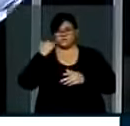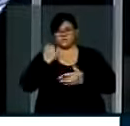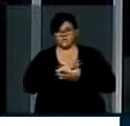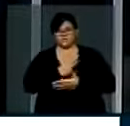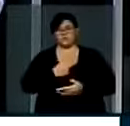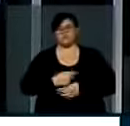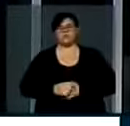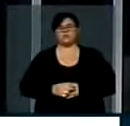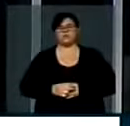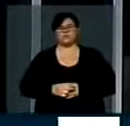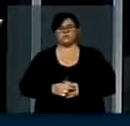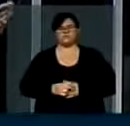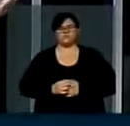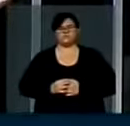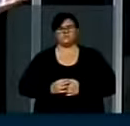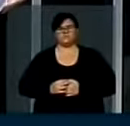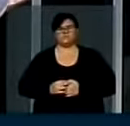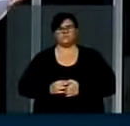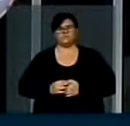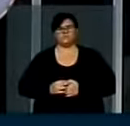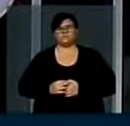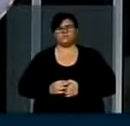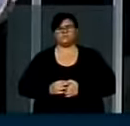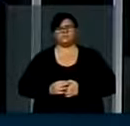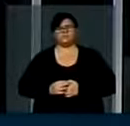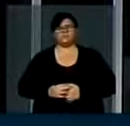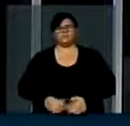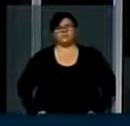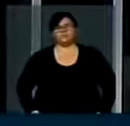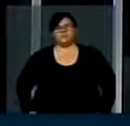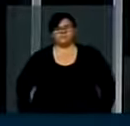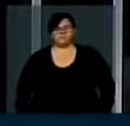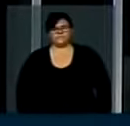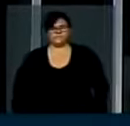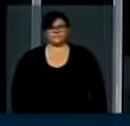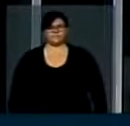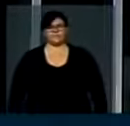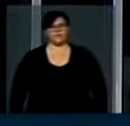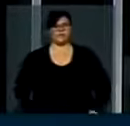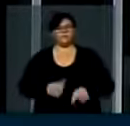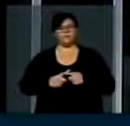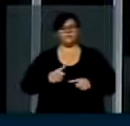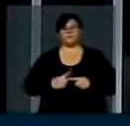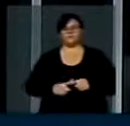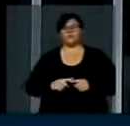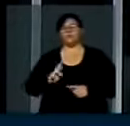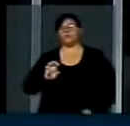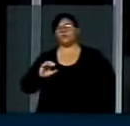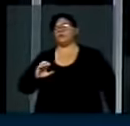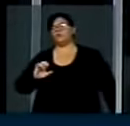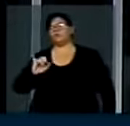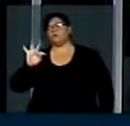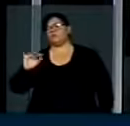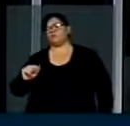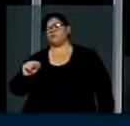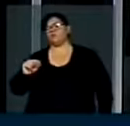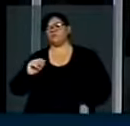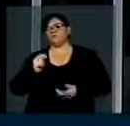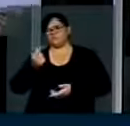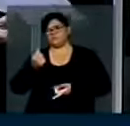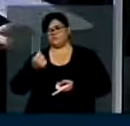ficaram... Senhor presidente. Vou finalizar, senhor presidente. É porque a receita líquida, excedente em